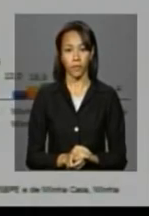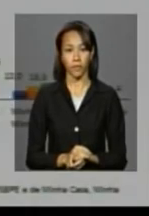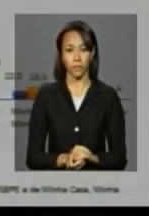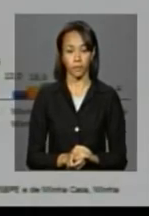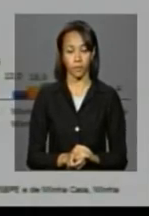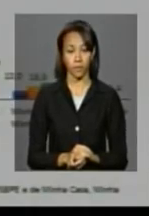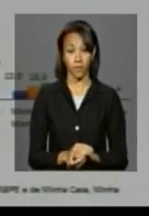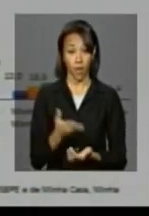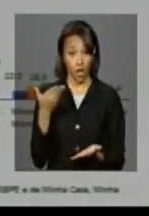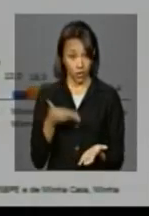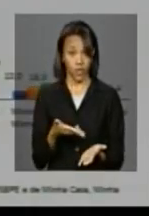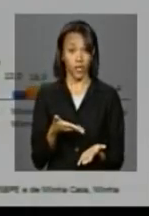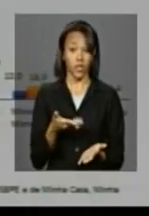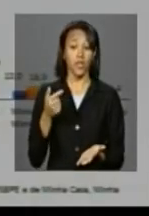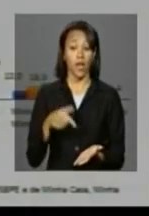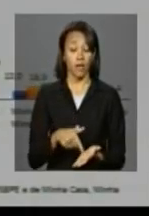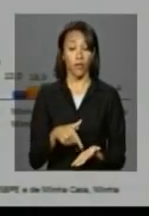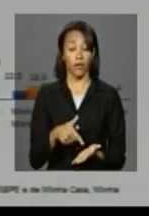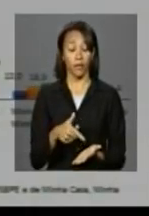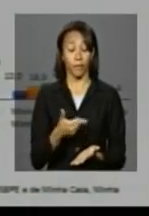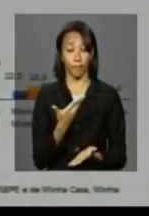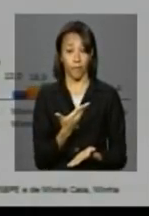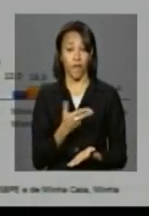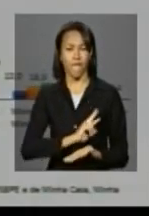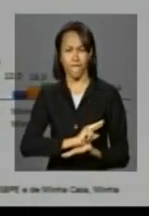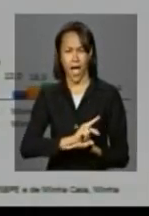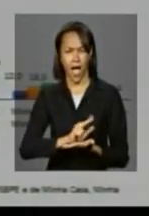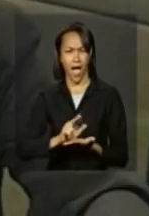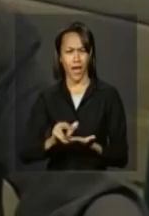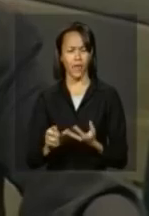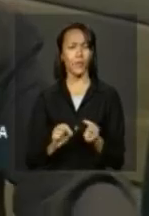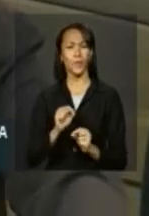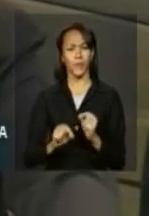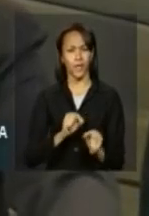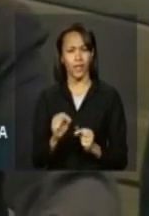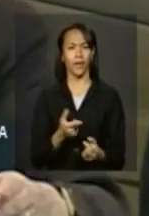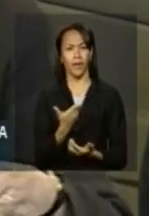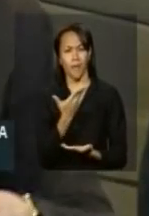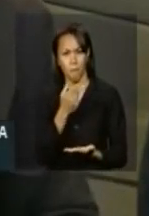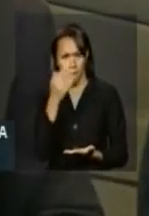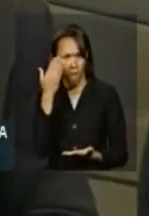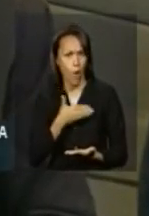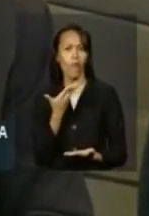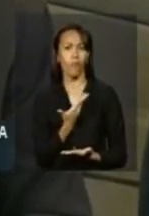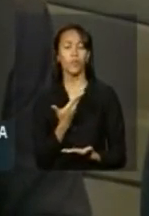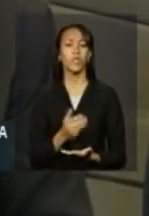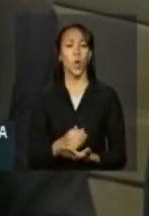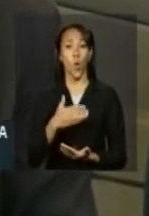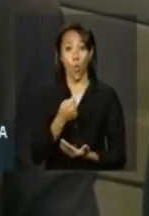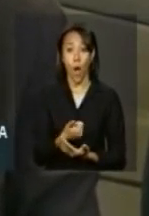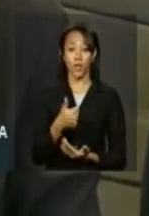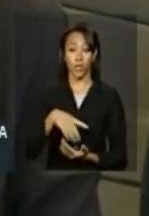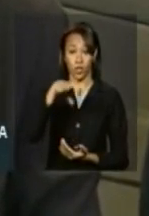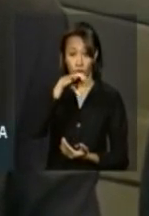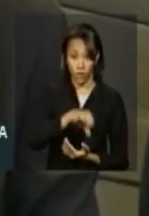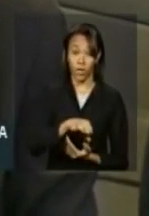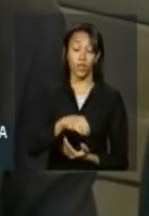Aqui, então, são as várias fontes, digamos assim, da execução, então, quase 92